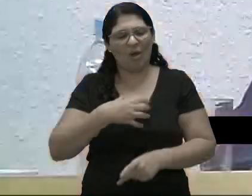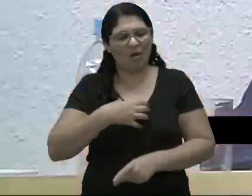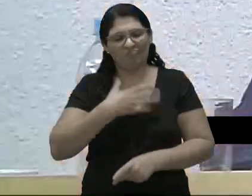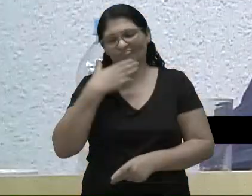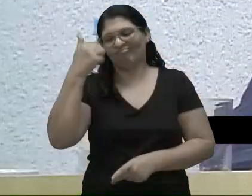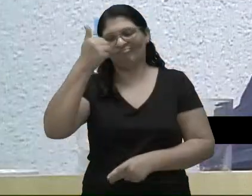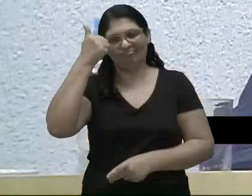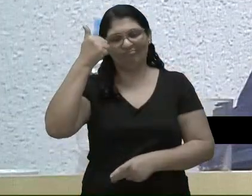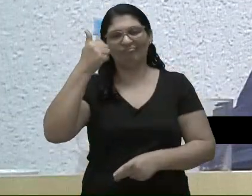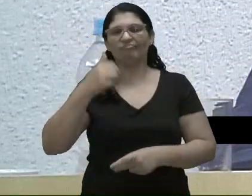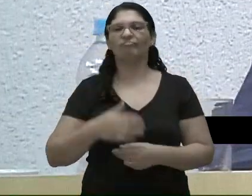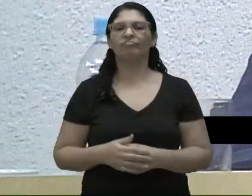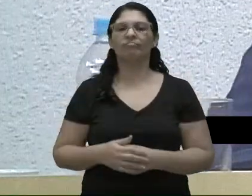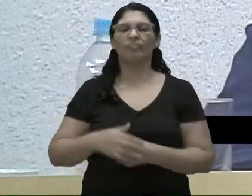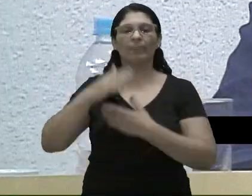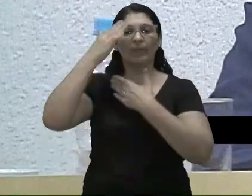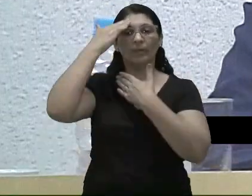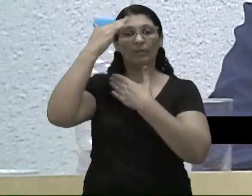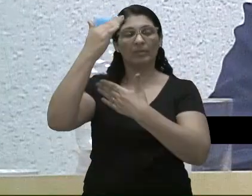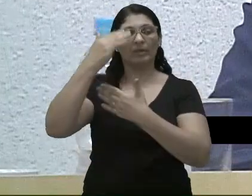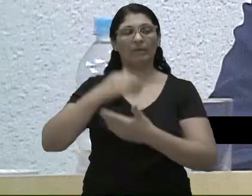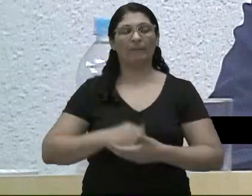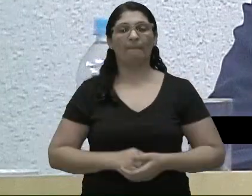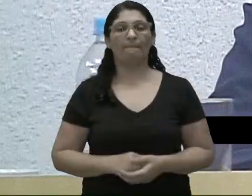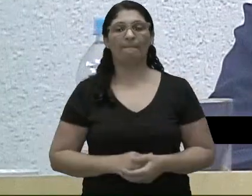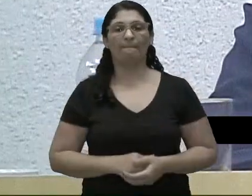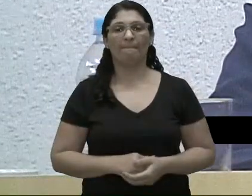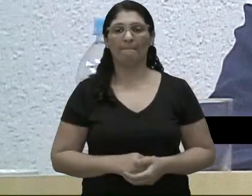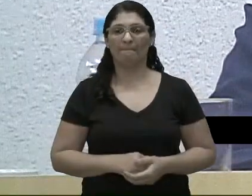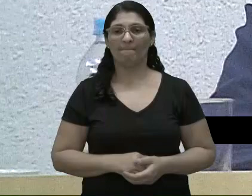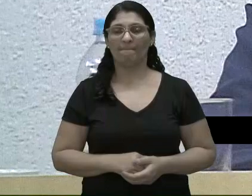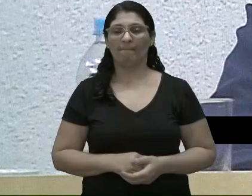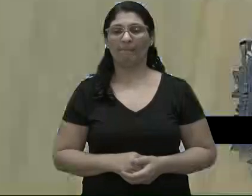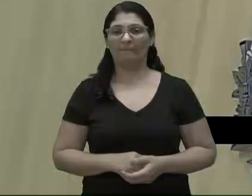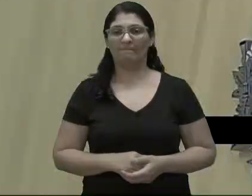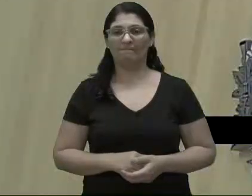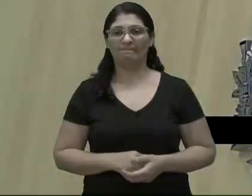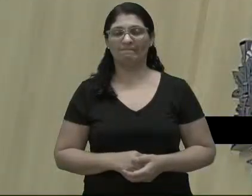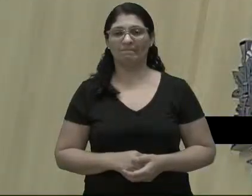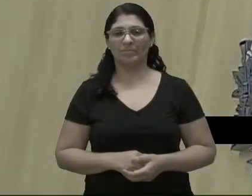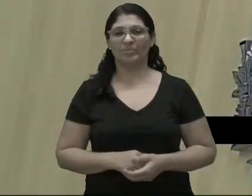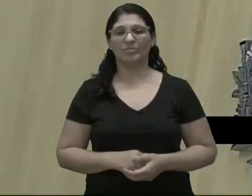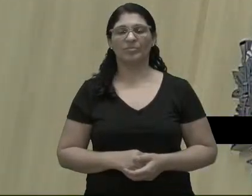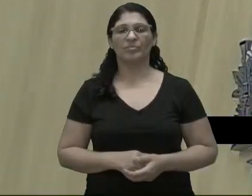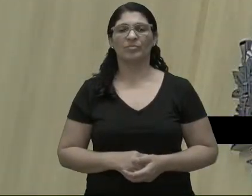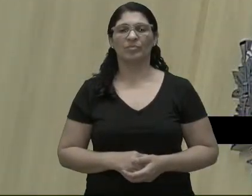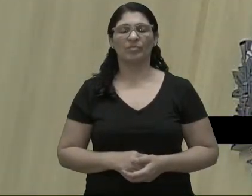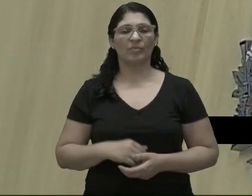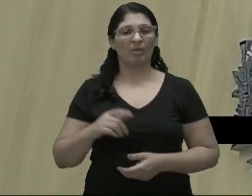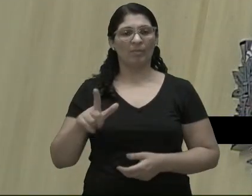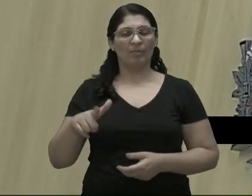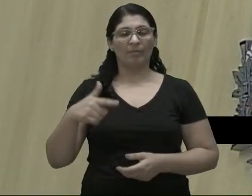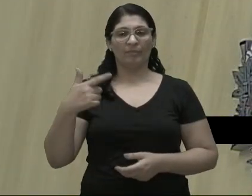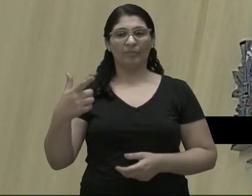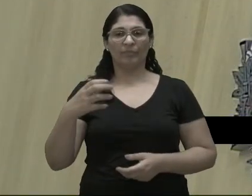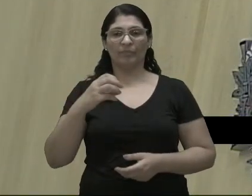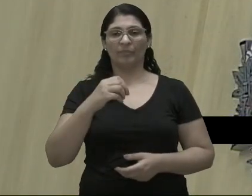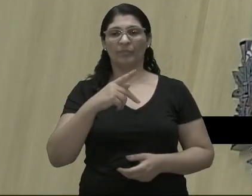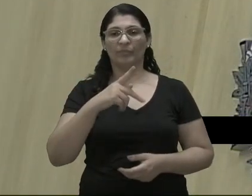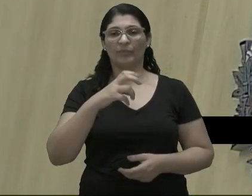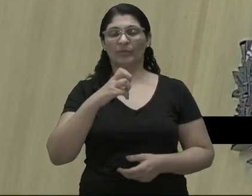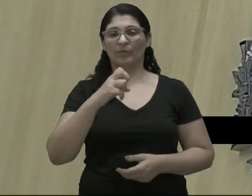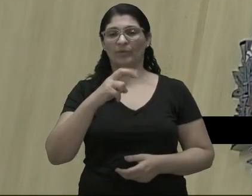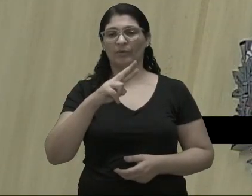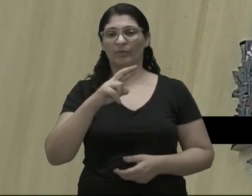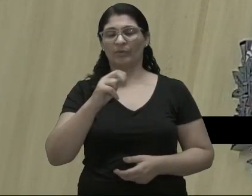Tá certo. Muito obrigado, viu, Renata? Vai falar mais alguma coisa? Eu só para esclarecer o doutor Renato, tá? A outra operação que eu...